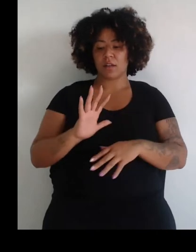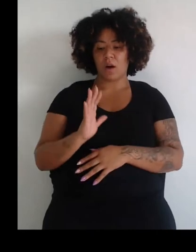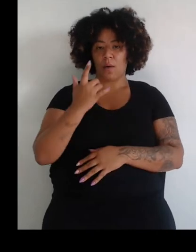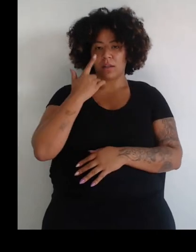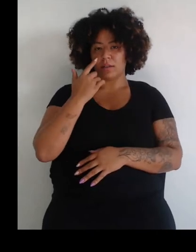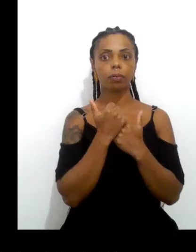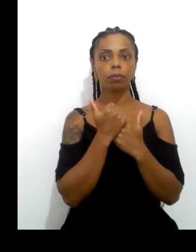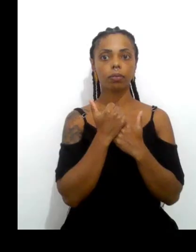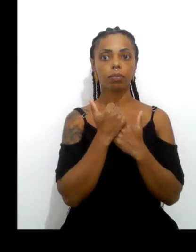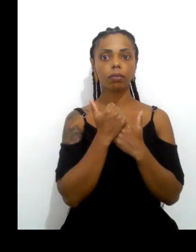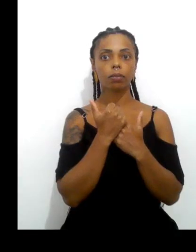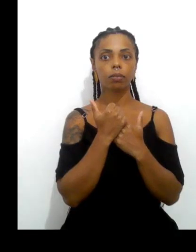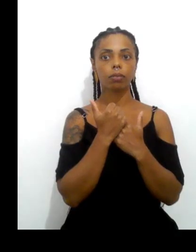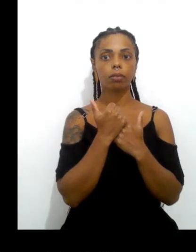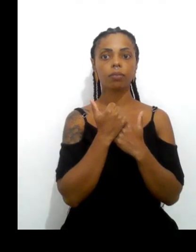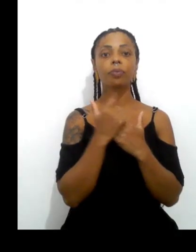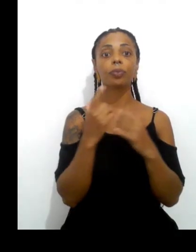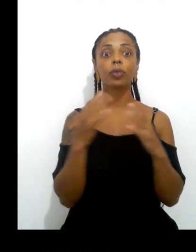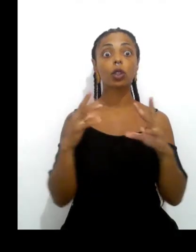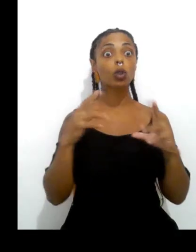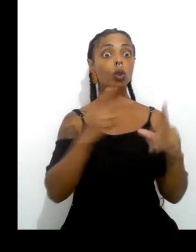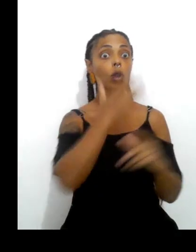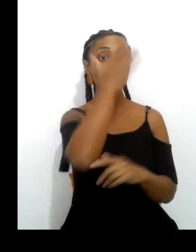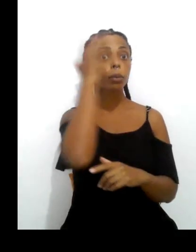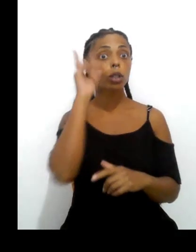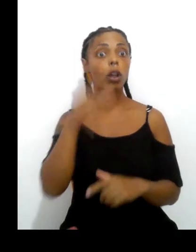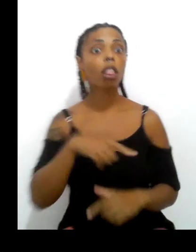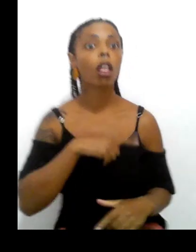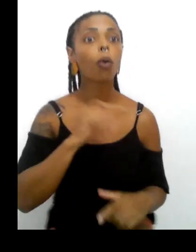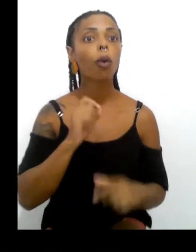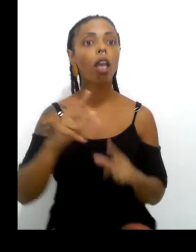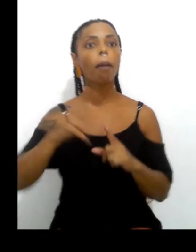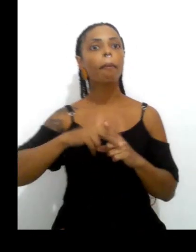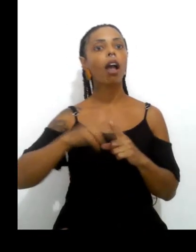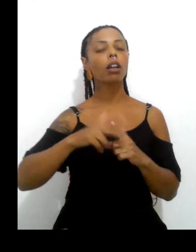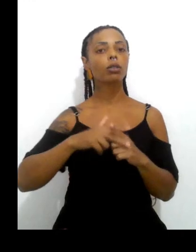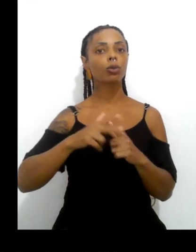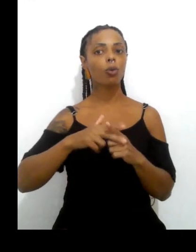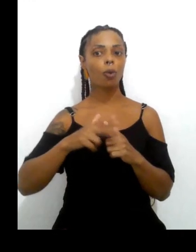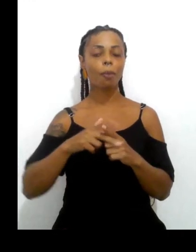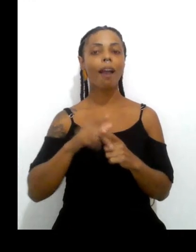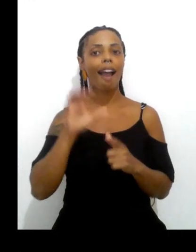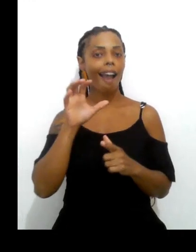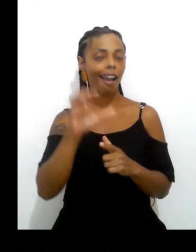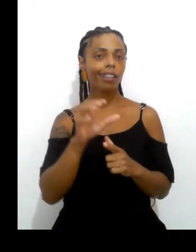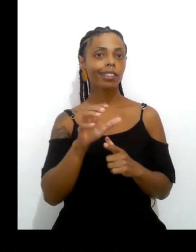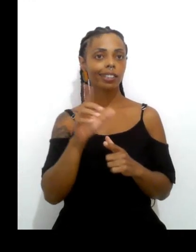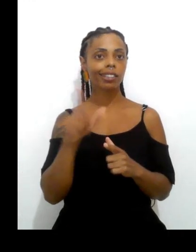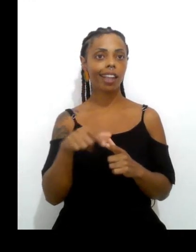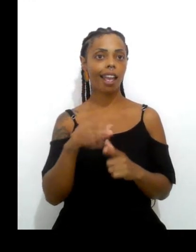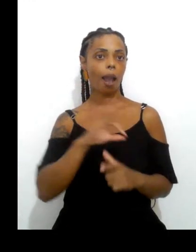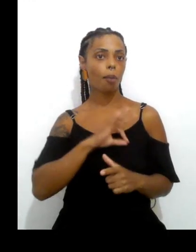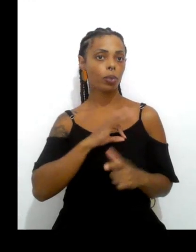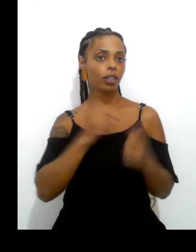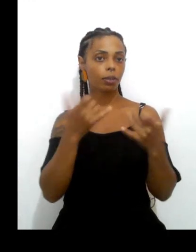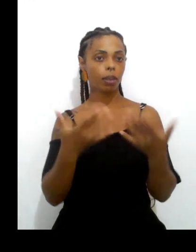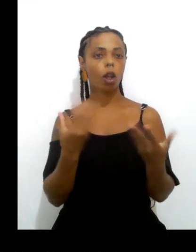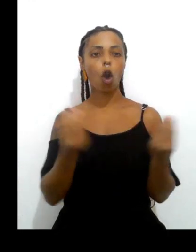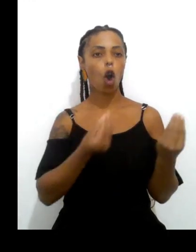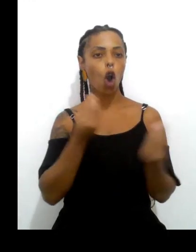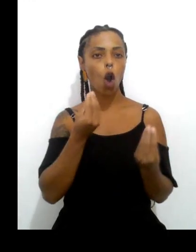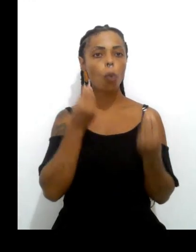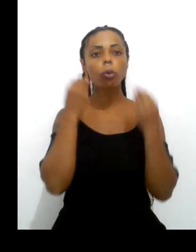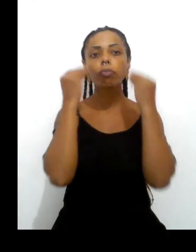então esses são os relatos da polícia como as bochechas pintadas ou os lábios com batom